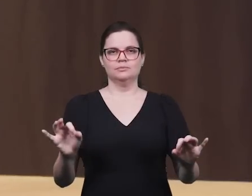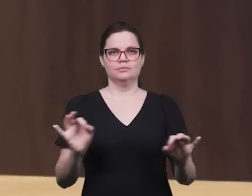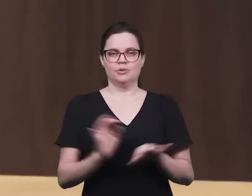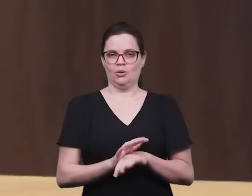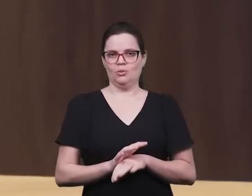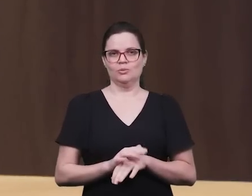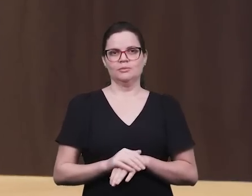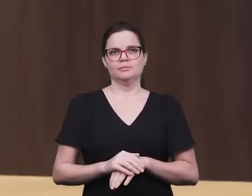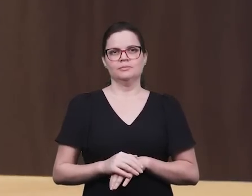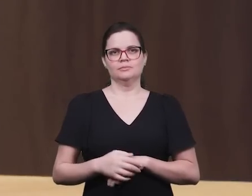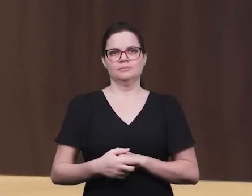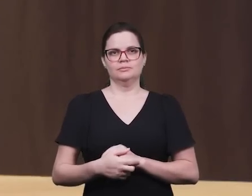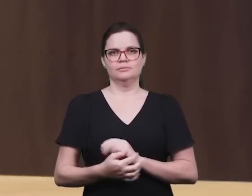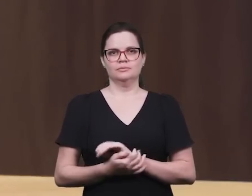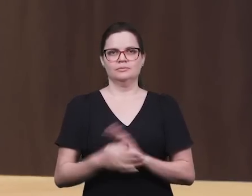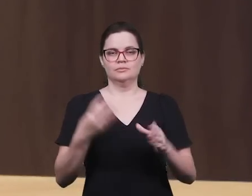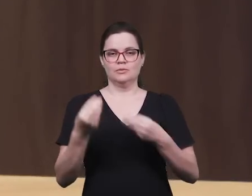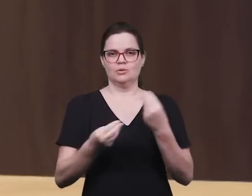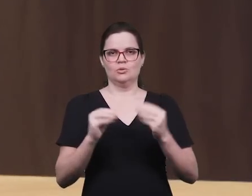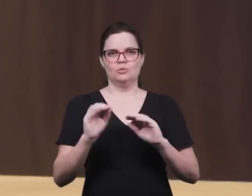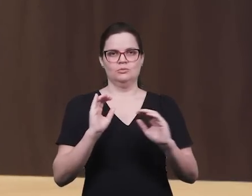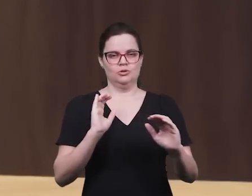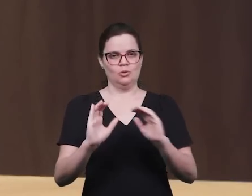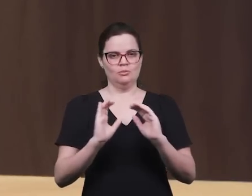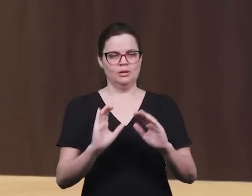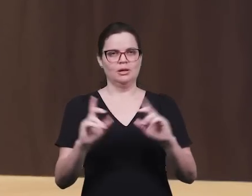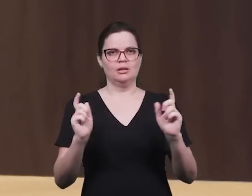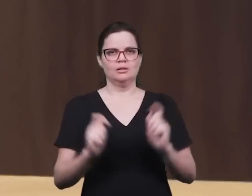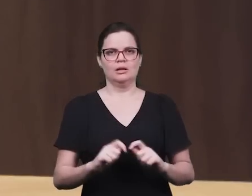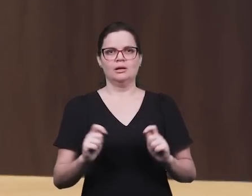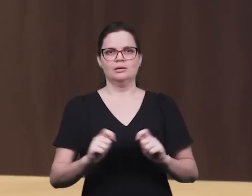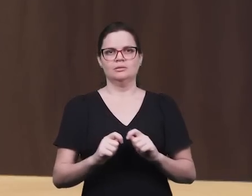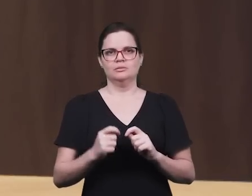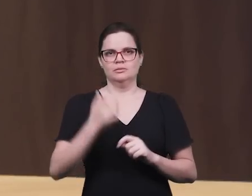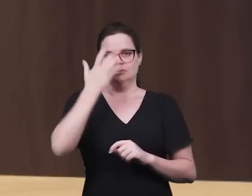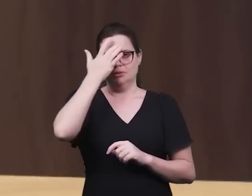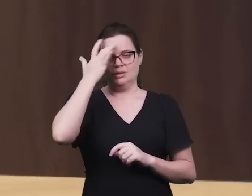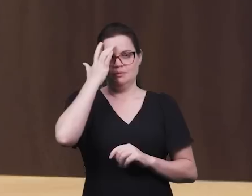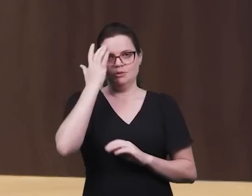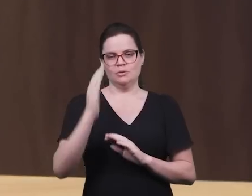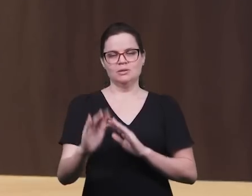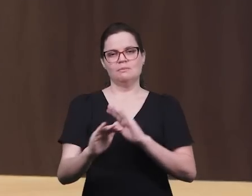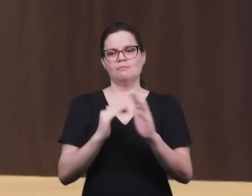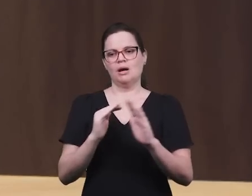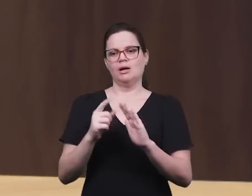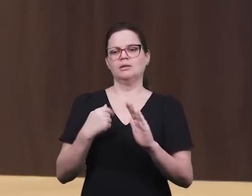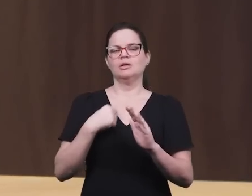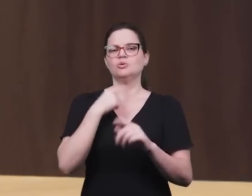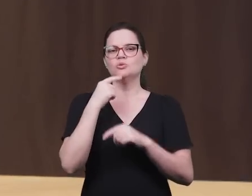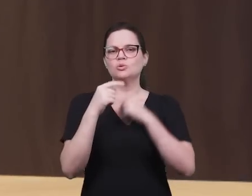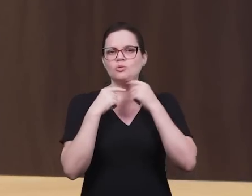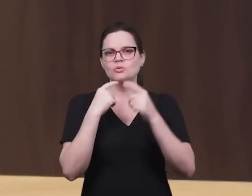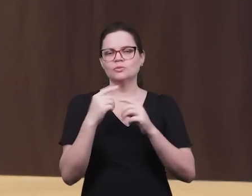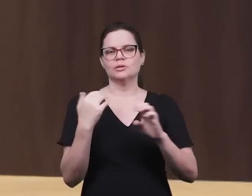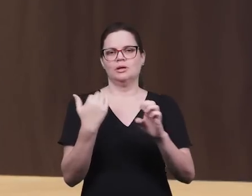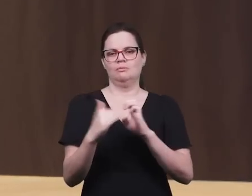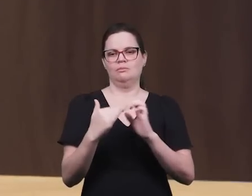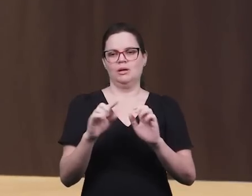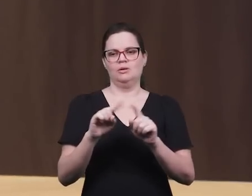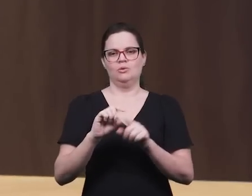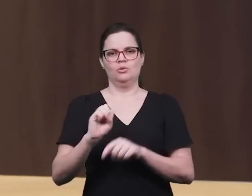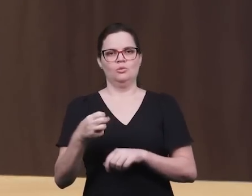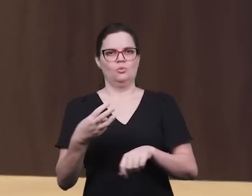que nós temos um meio de comunicação e as pessoas enviam, né, para o nosso e-mail, para o